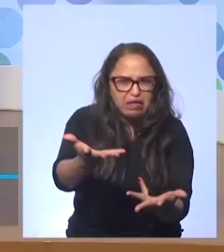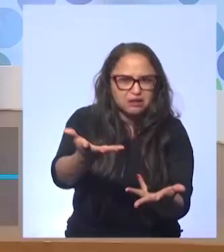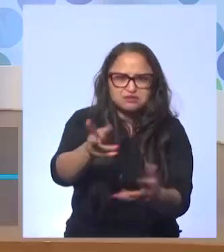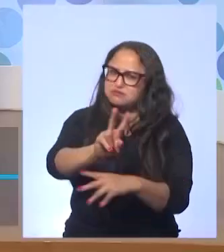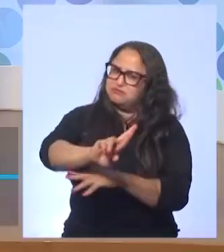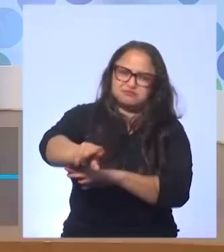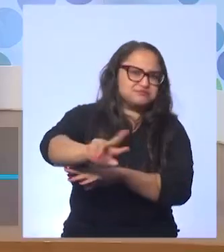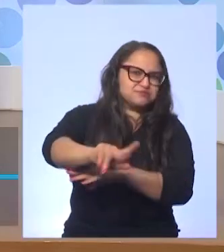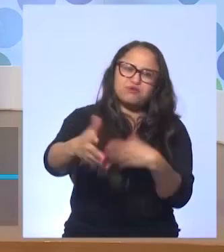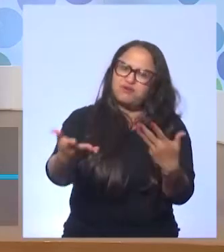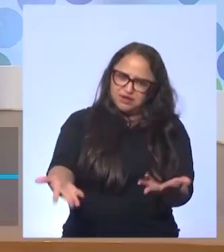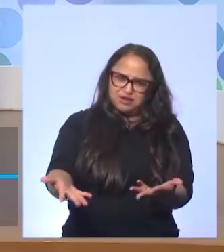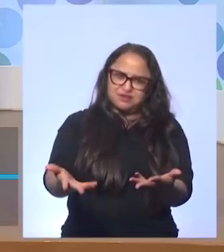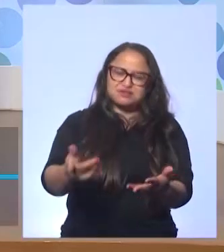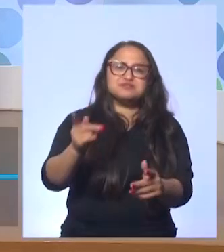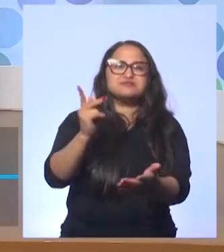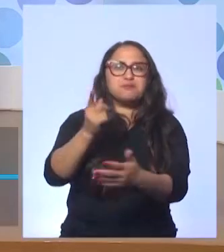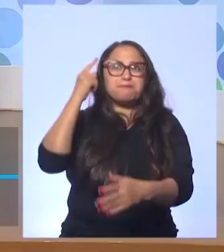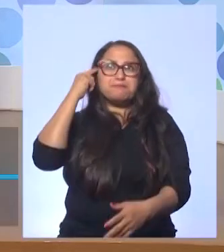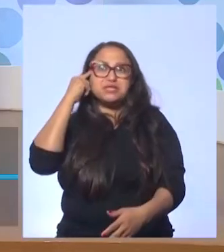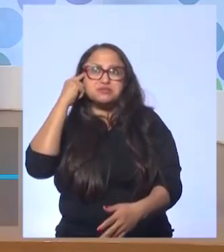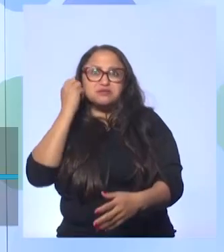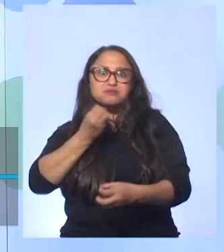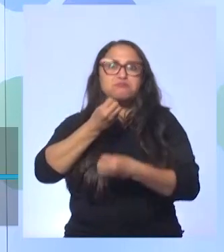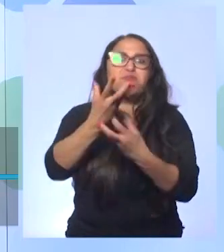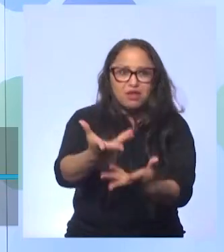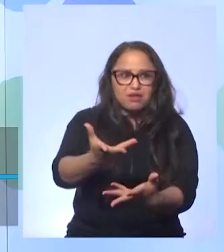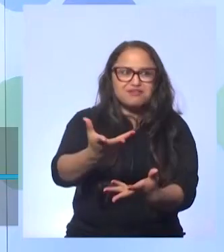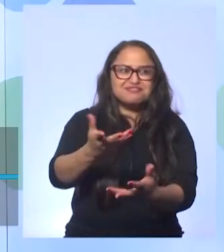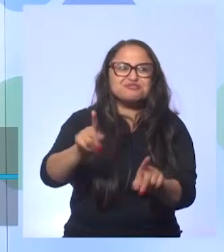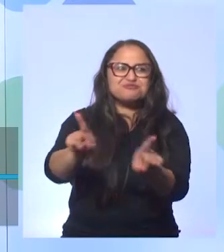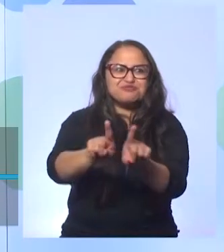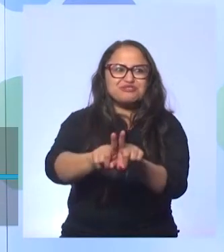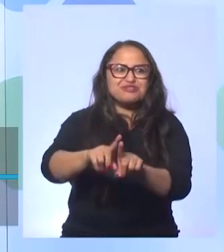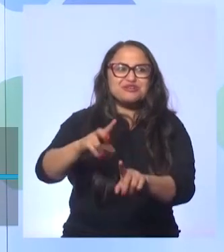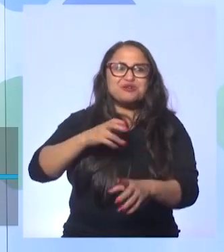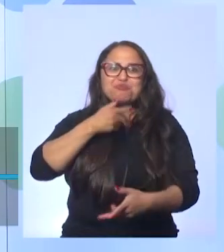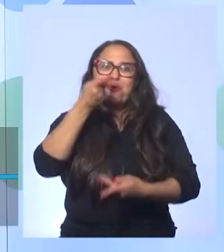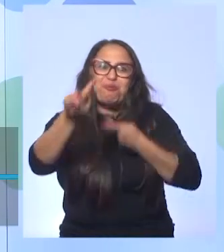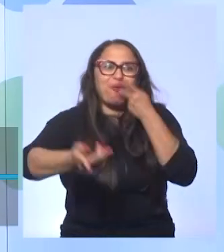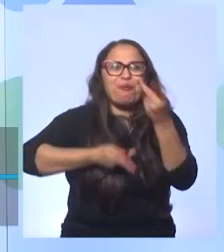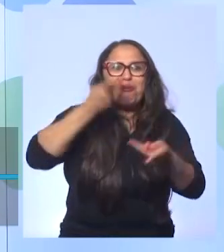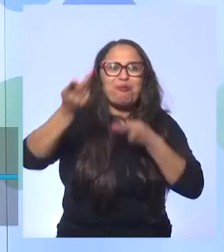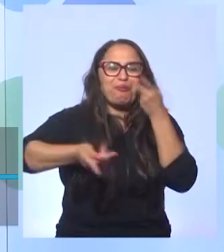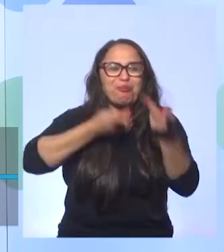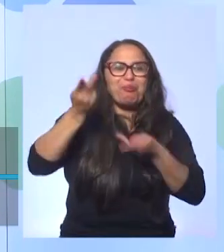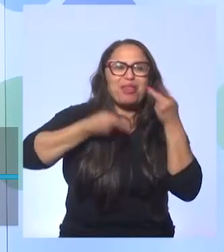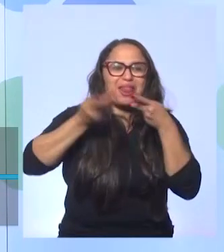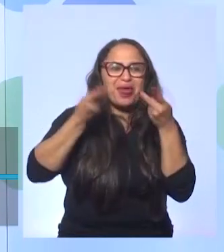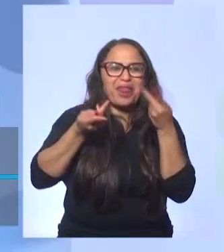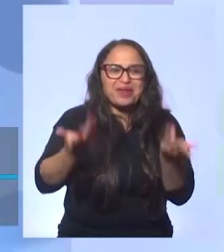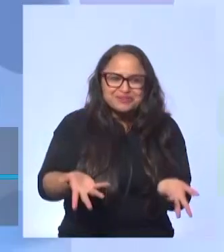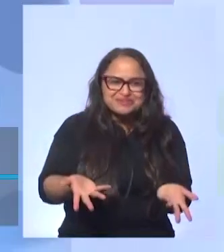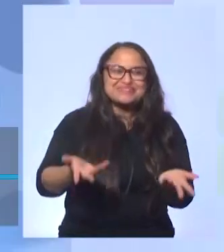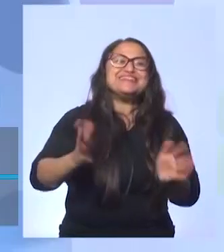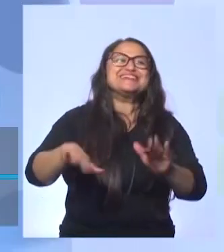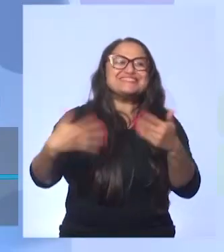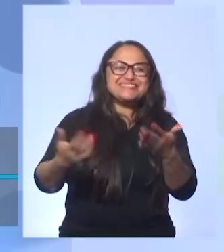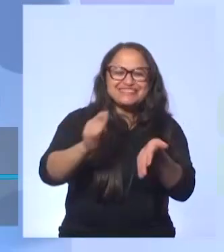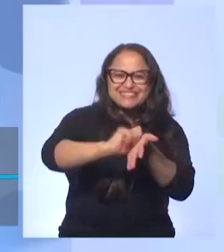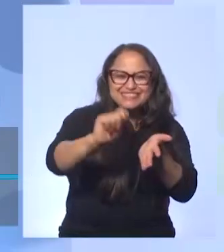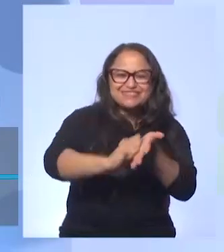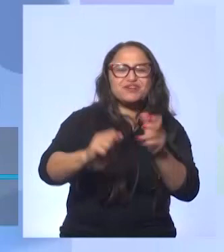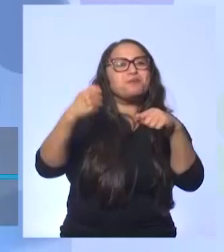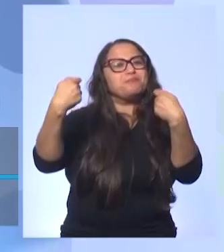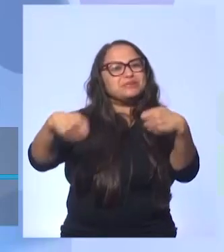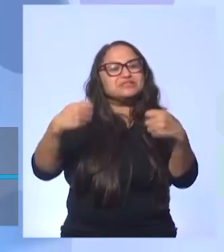agora, né? Não vai pensando e falando, pensando você viu como eu falo soltando. rápido, né? Eu penso rápido, falo rápido, mas na hora de escrever... Aí tem que parar. Então, nessa